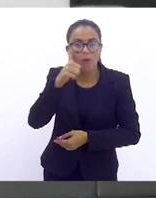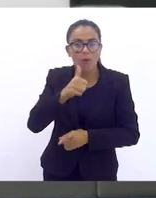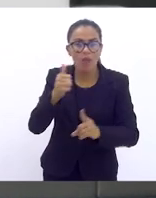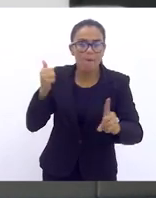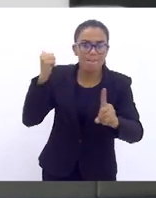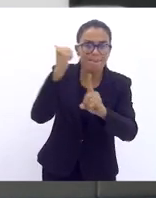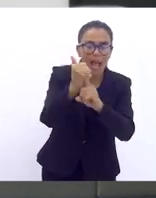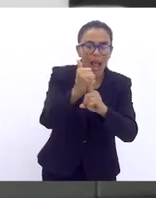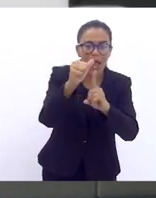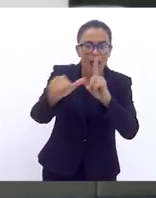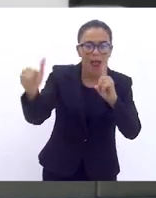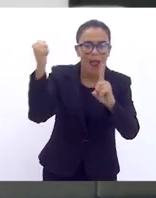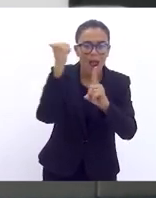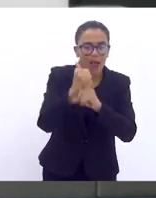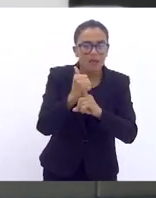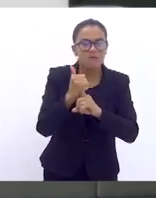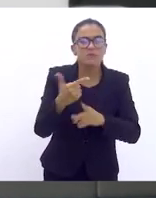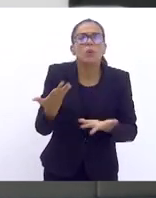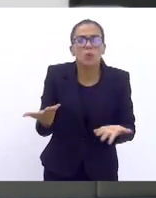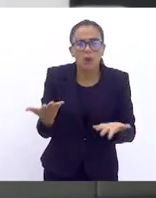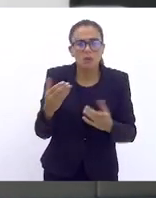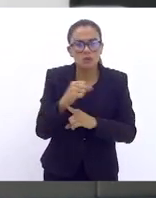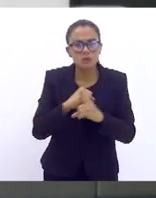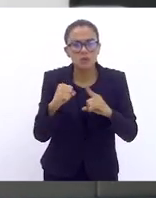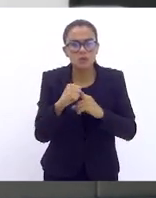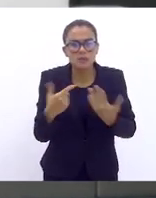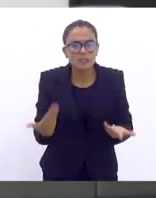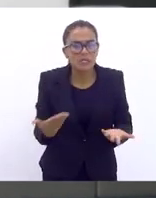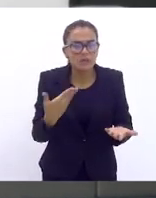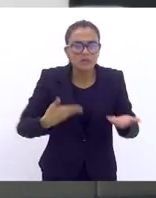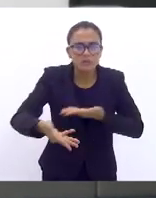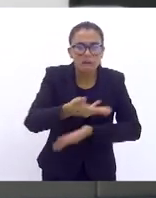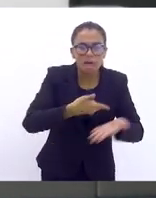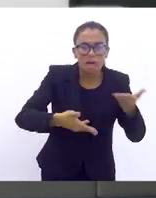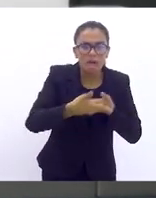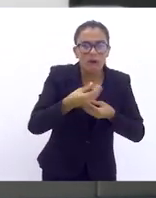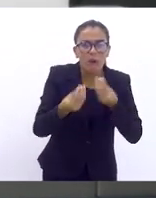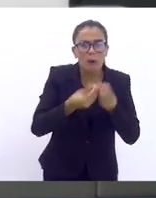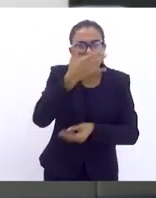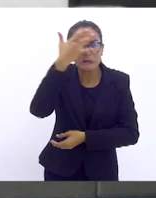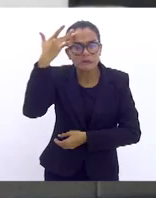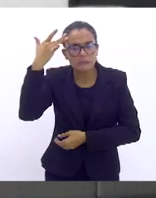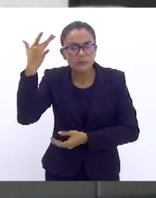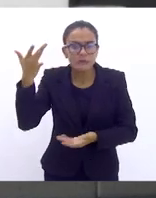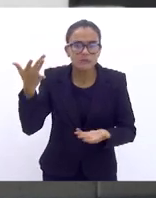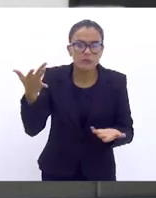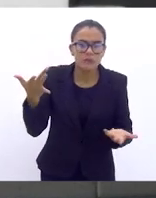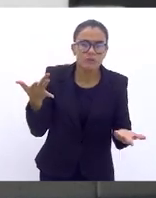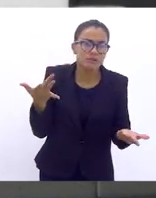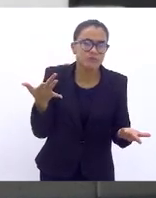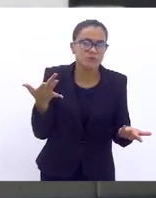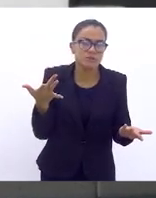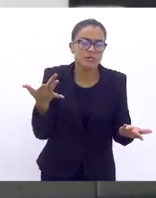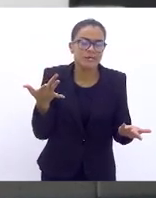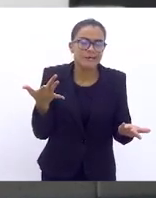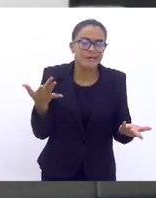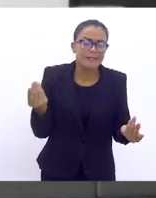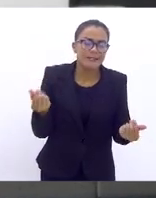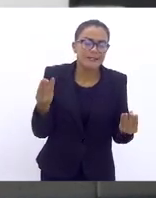enfim de que sociedade nós estamos tratando como é que as pessoas estão Então essa questão de